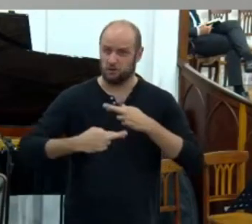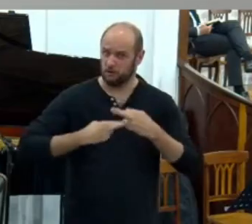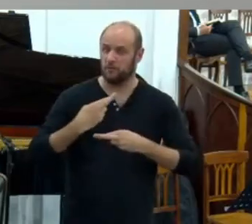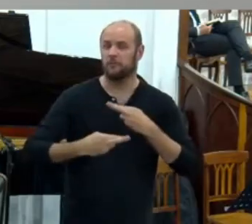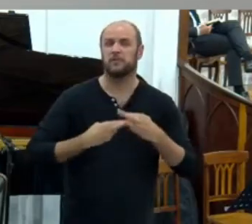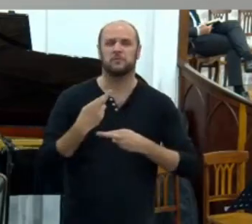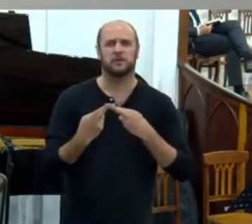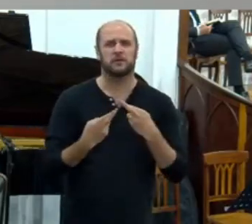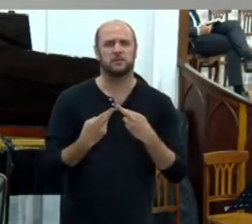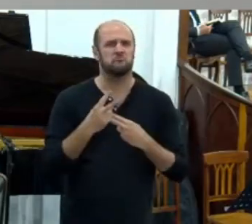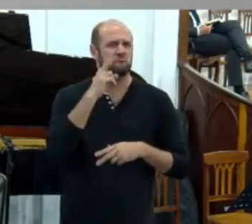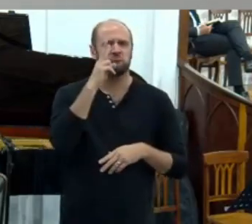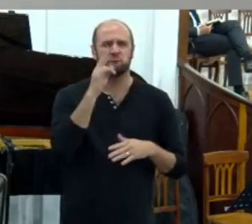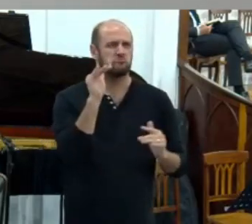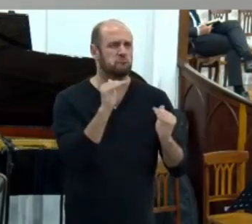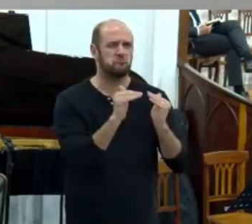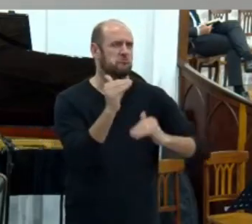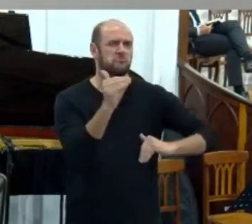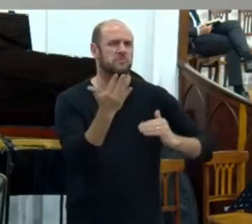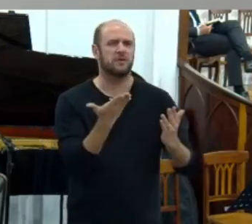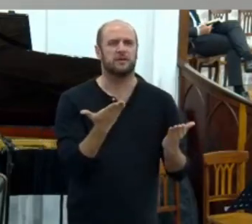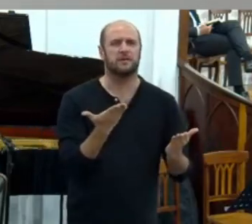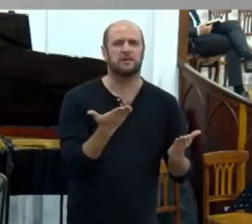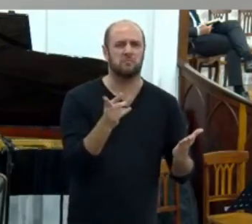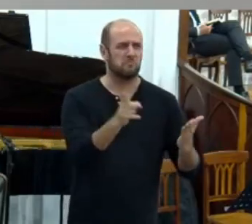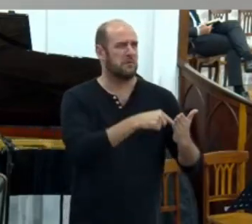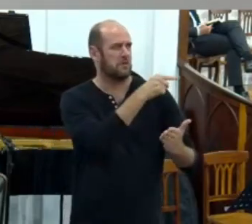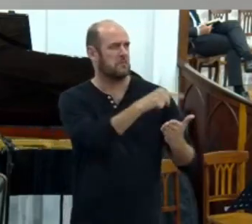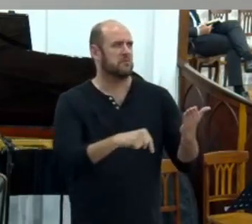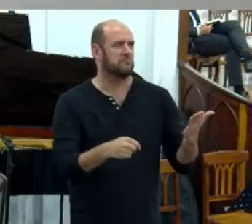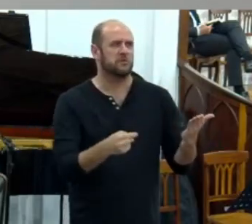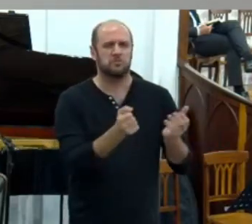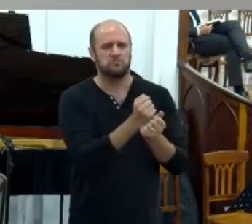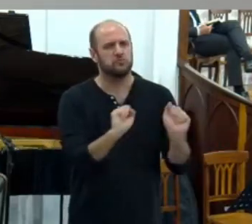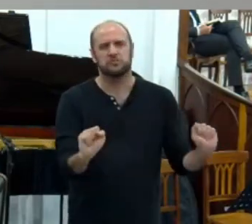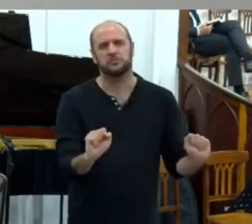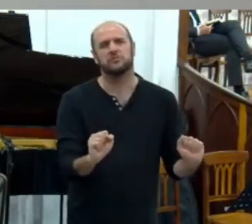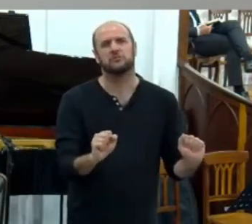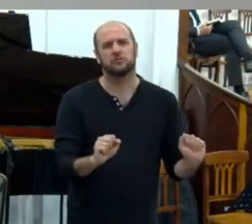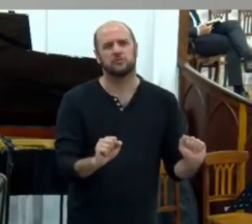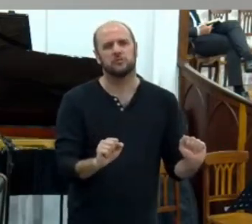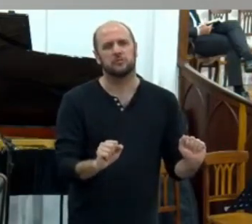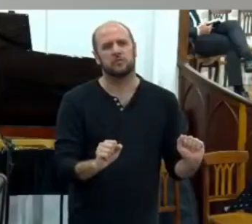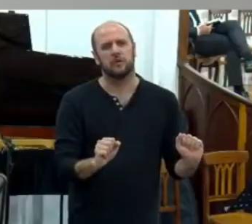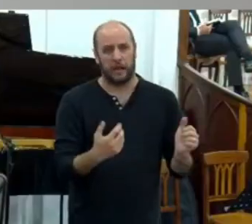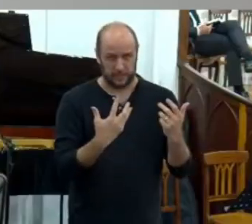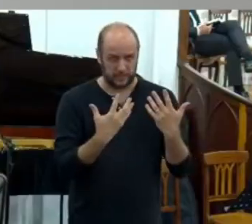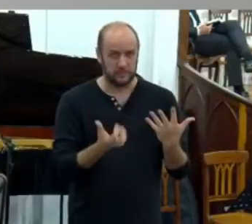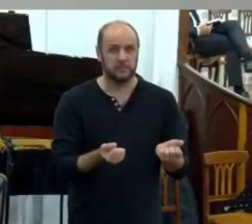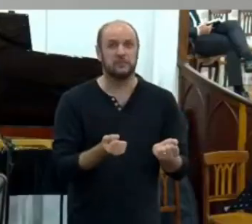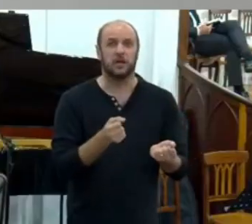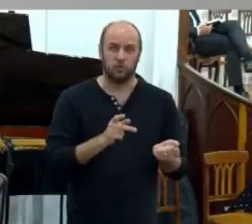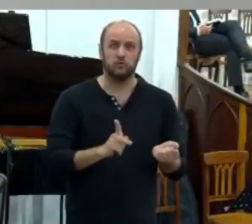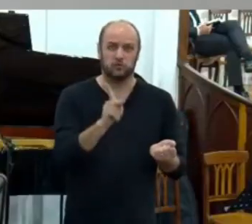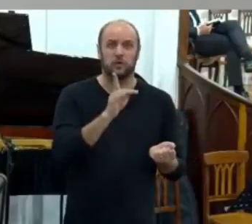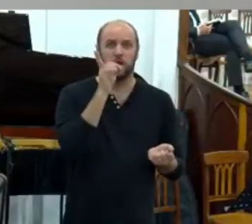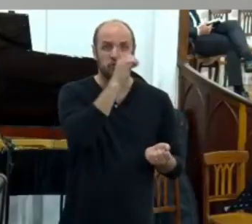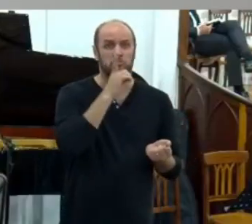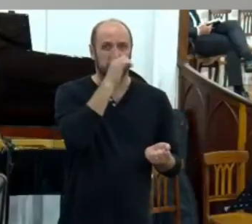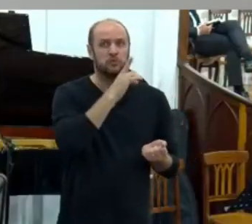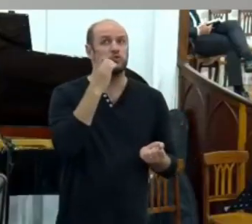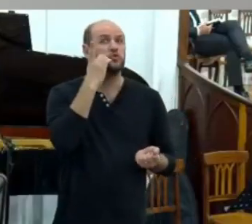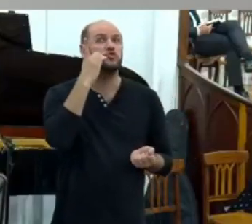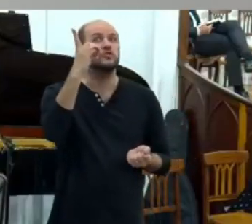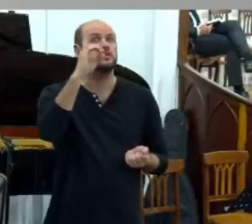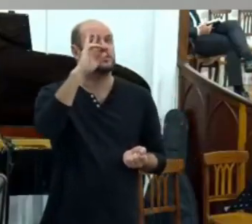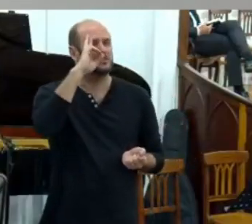vê sustentação para eliminar a guarda do sábado cristão, a saber, o domingo, ou do dia